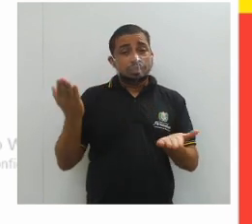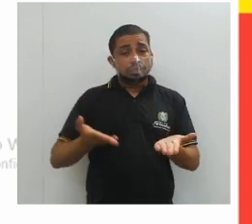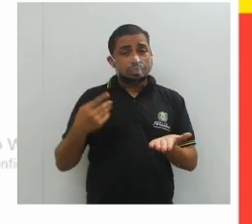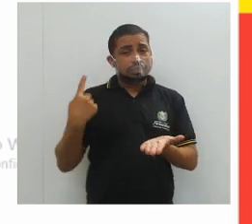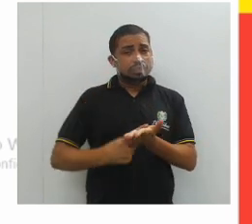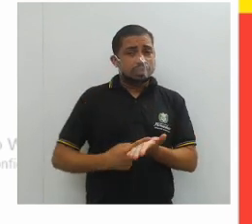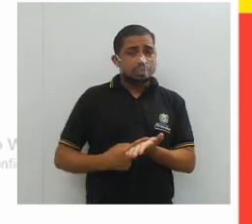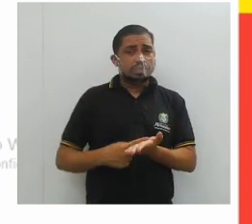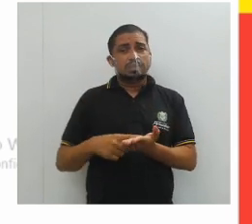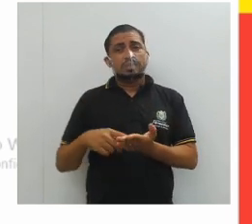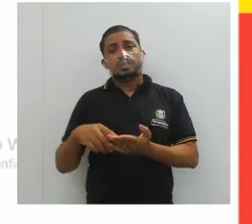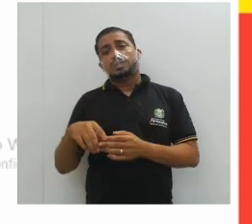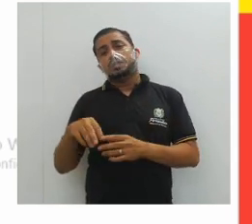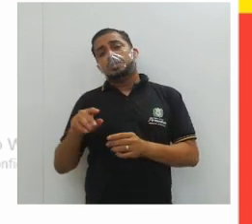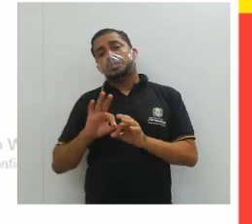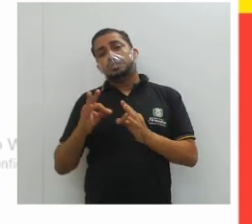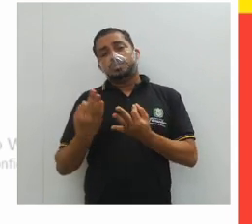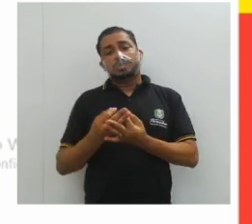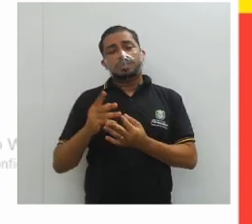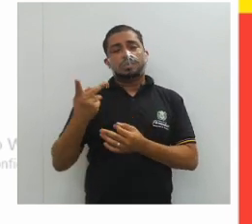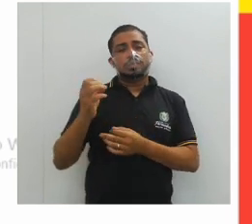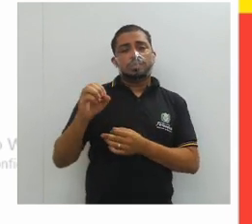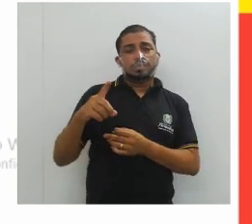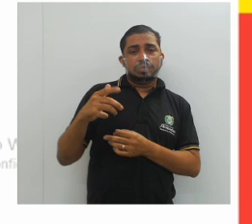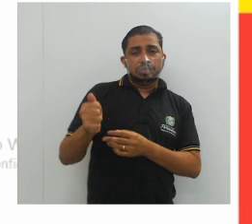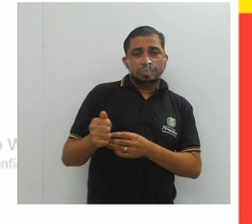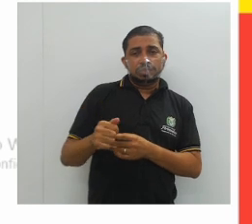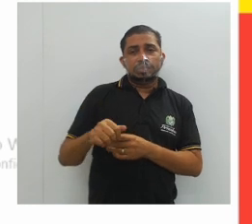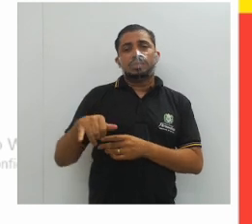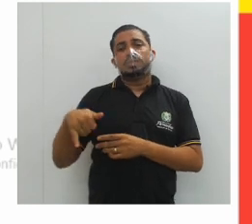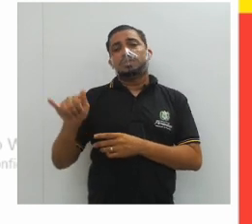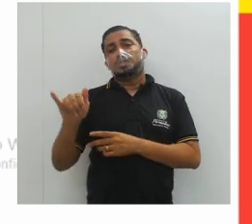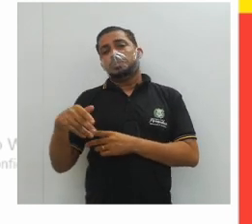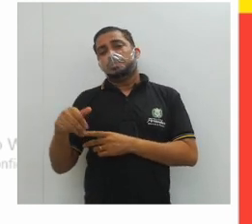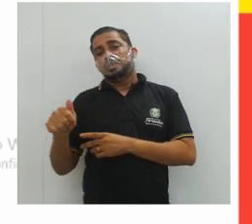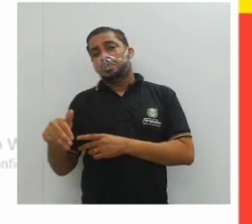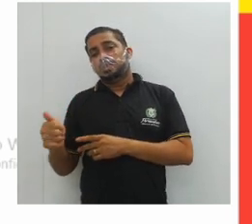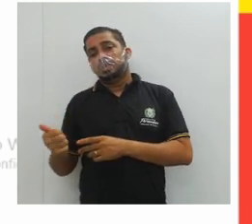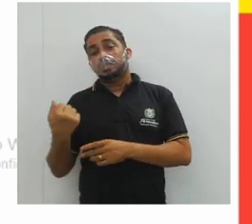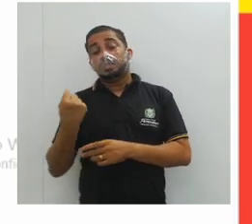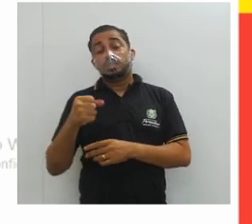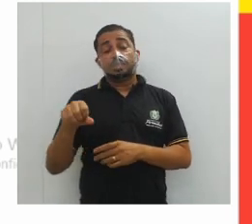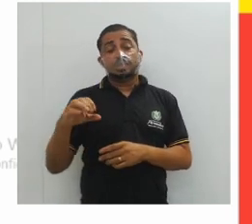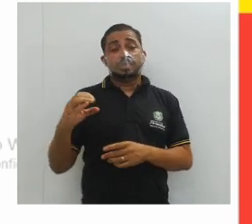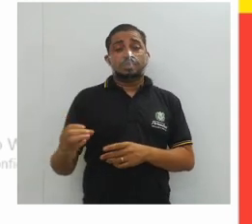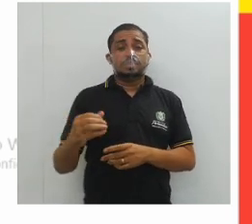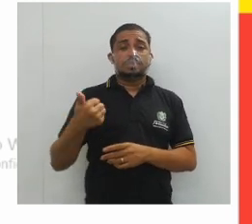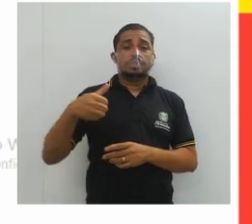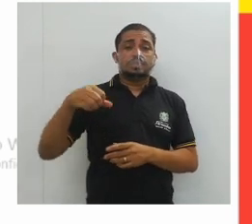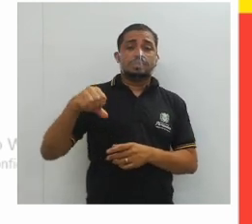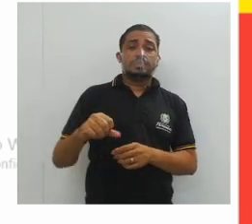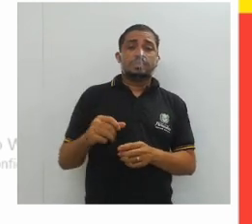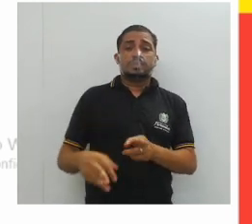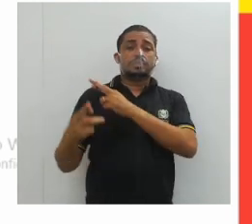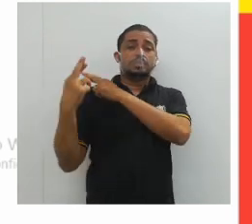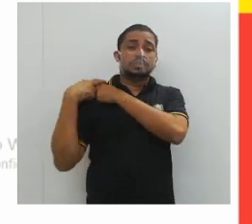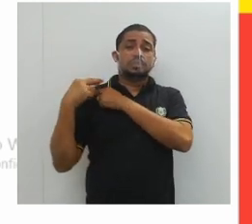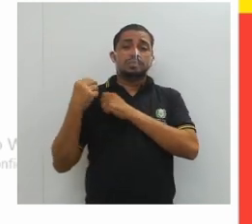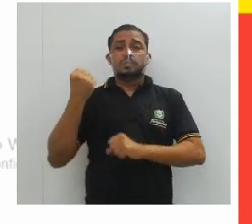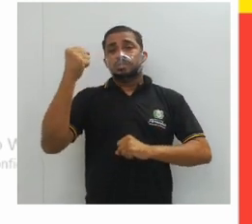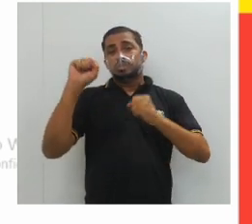né? Família Honda, família Yamaha, por exemplo, do século XIX, responsáveis pela industrialização